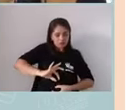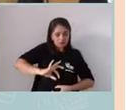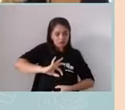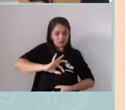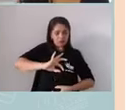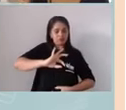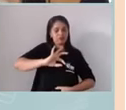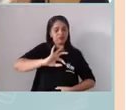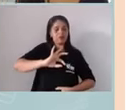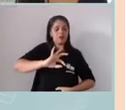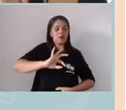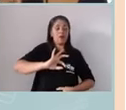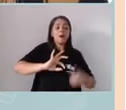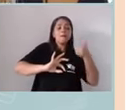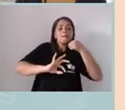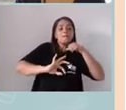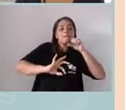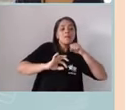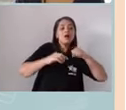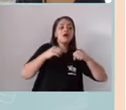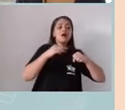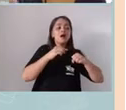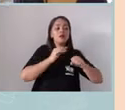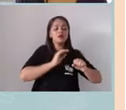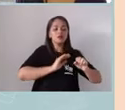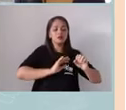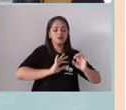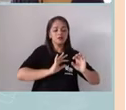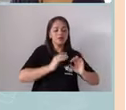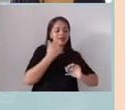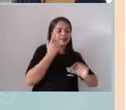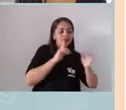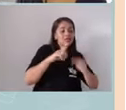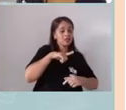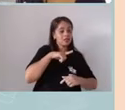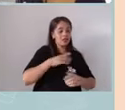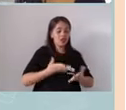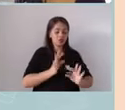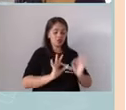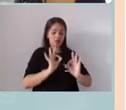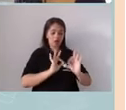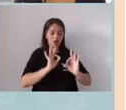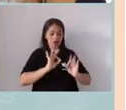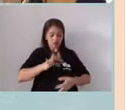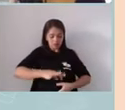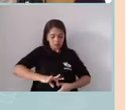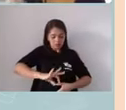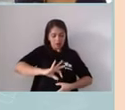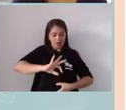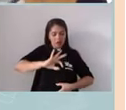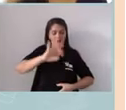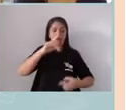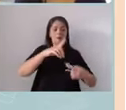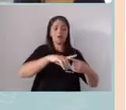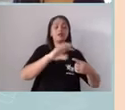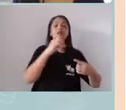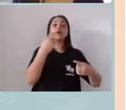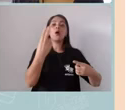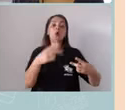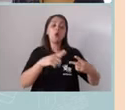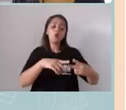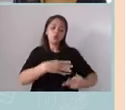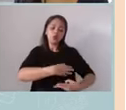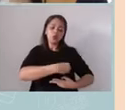mãe produz vão passar pelo bebê ali, pela placenta, ou também na amamentação. O leite materno, ele contém